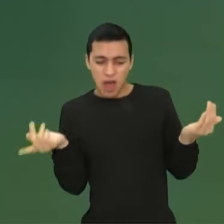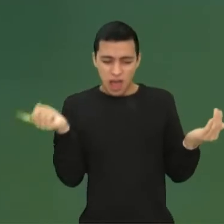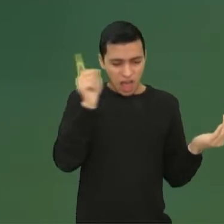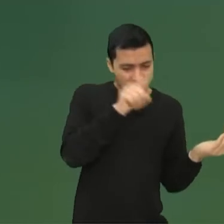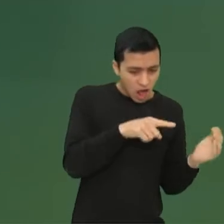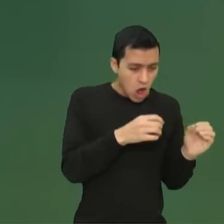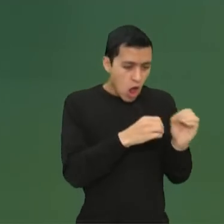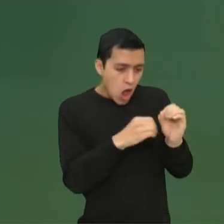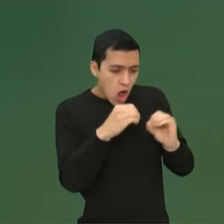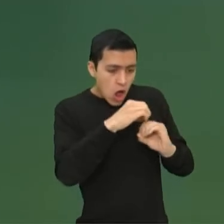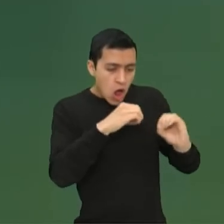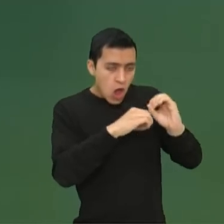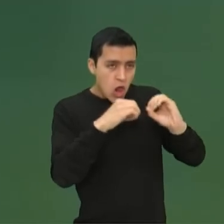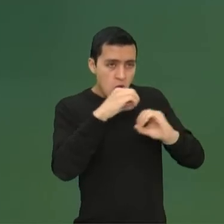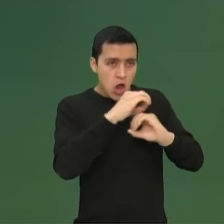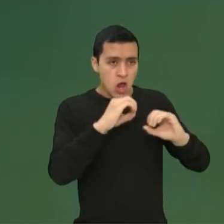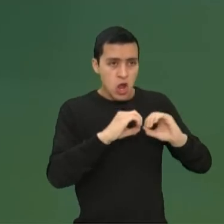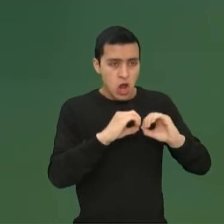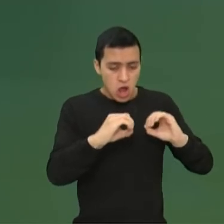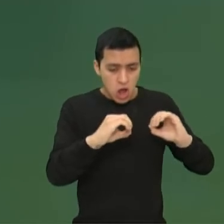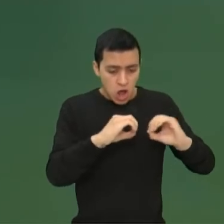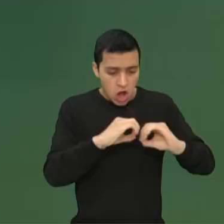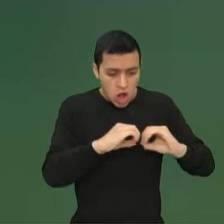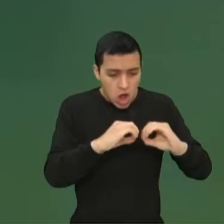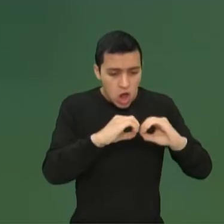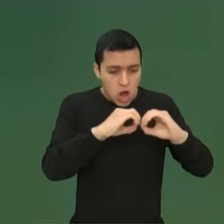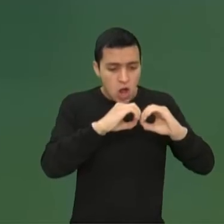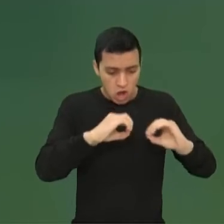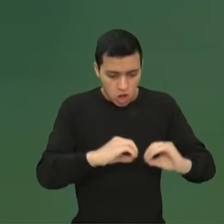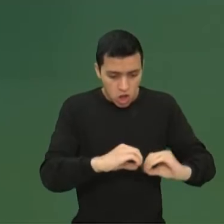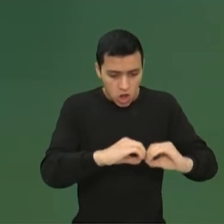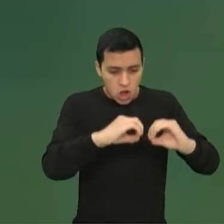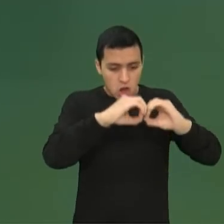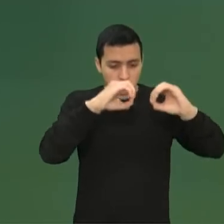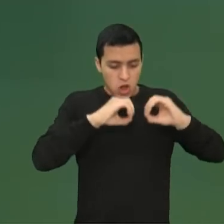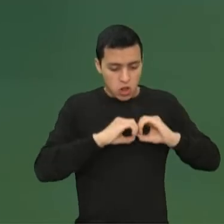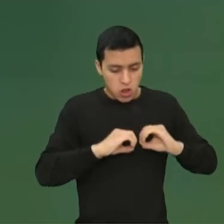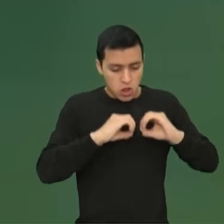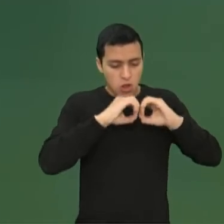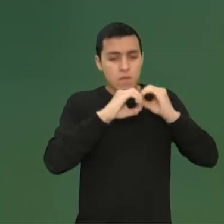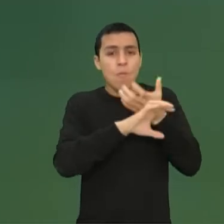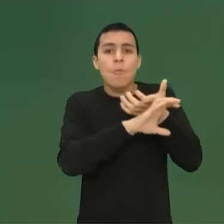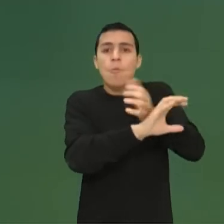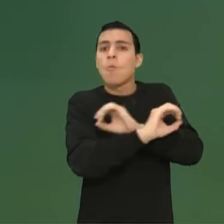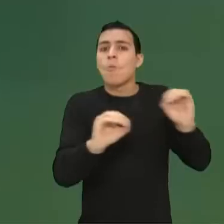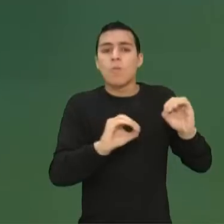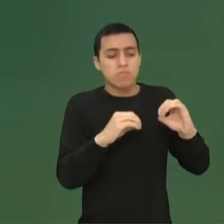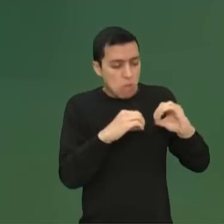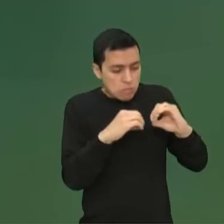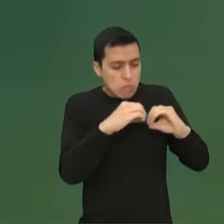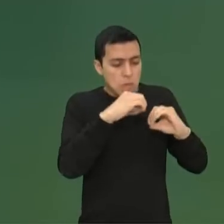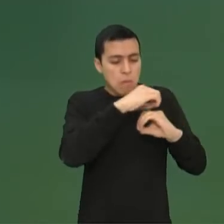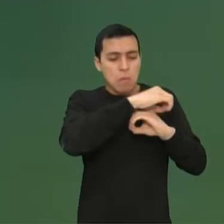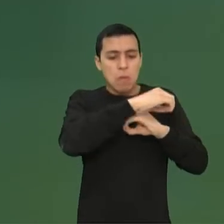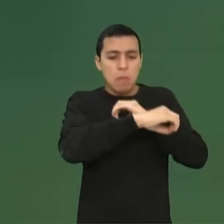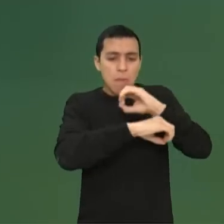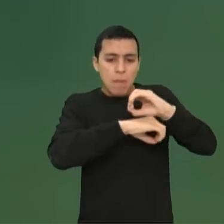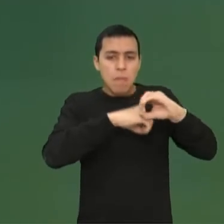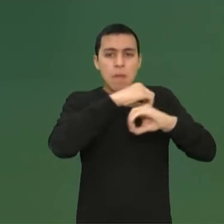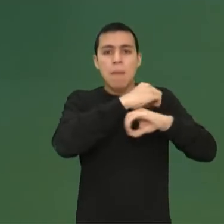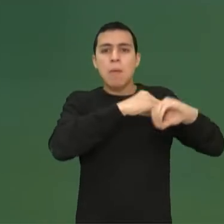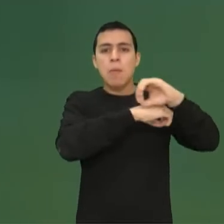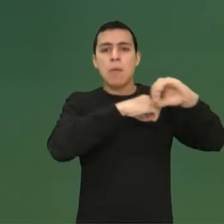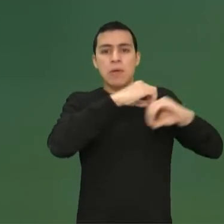quando está no estado sólido aqui em roxo. Não tem espaço vazio entre uma partícula e